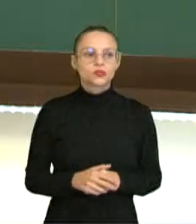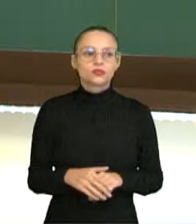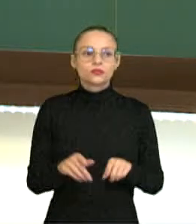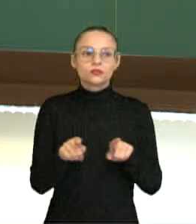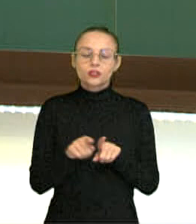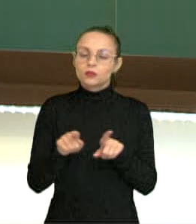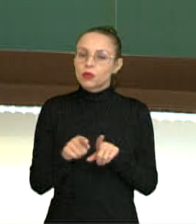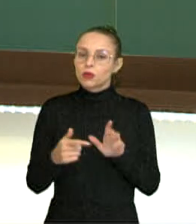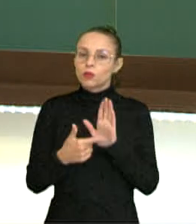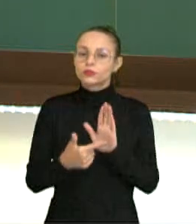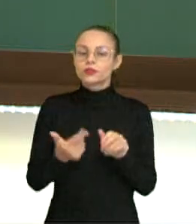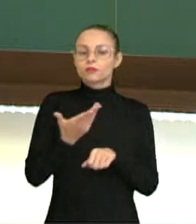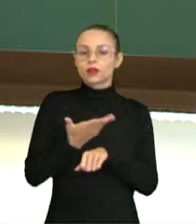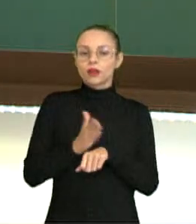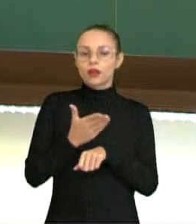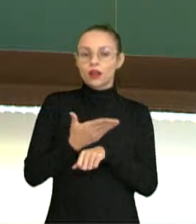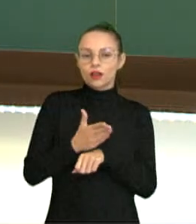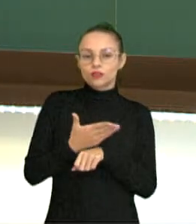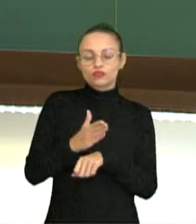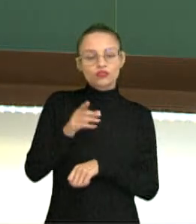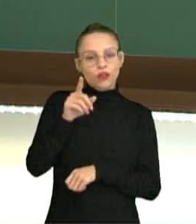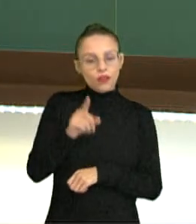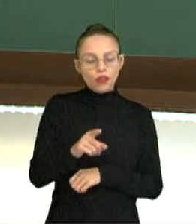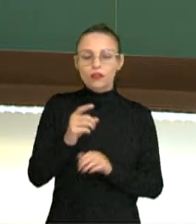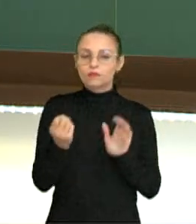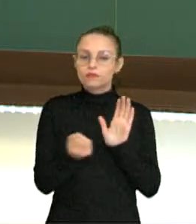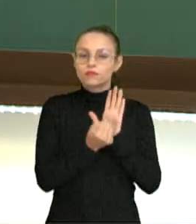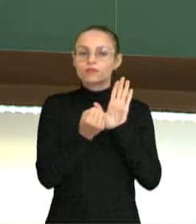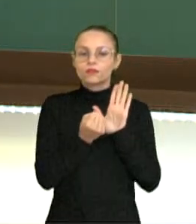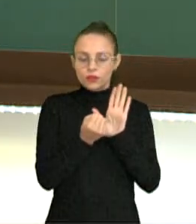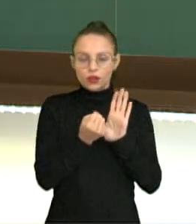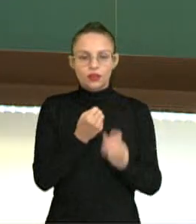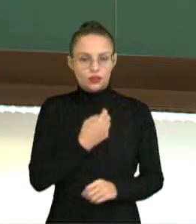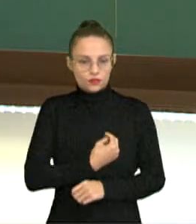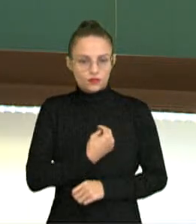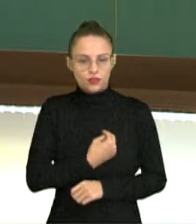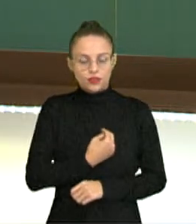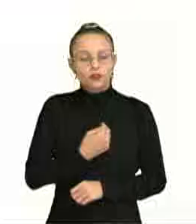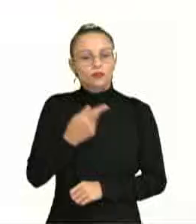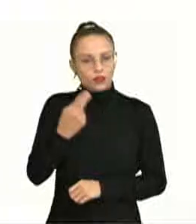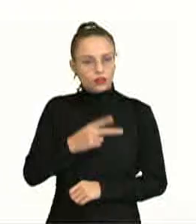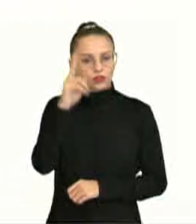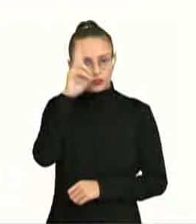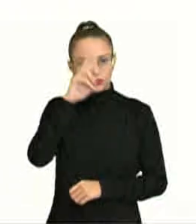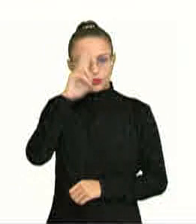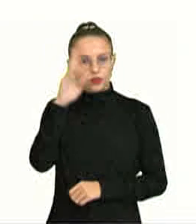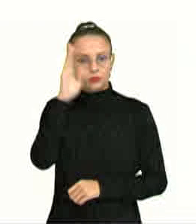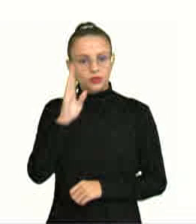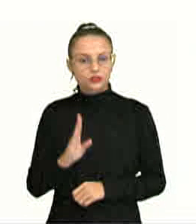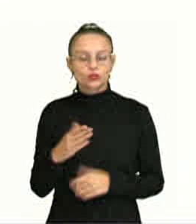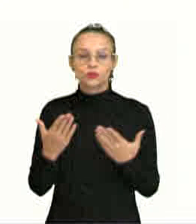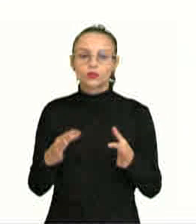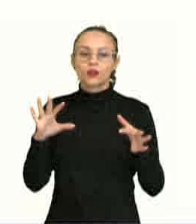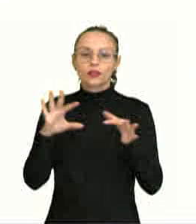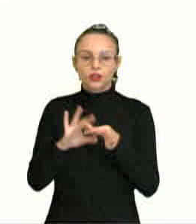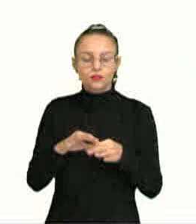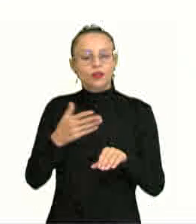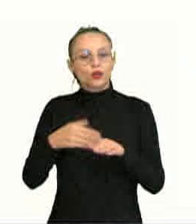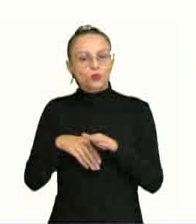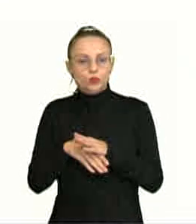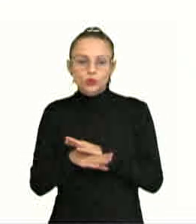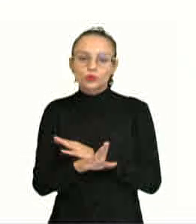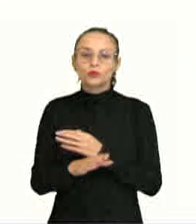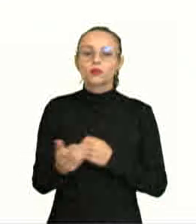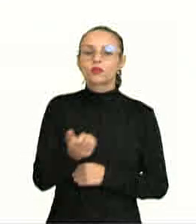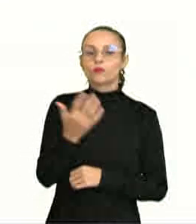suas práticas, né, são marcas ainda muito vivas dentro da nossa história. Então foi através desse costume